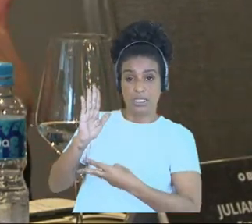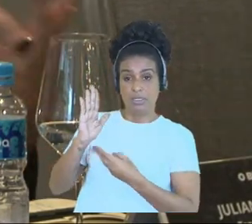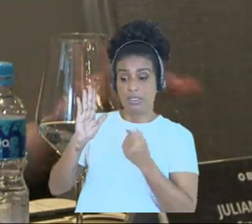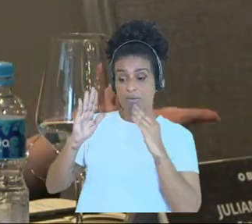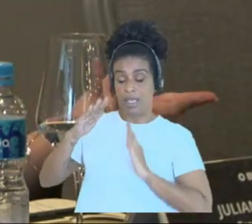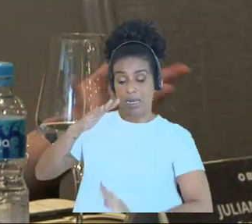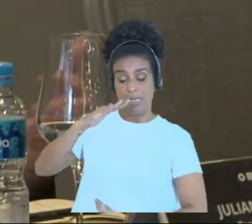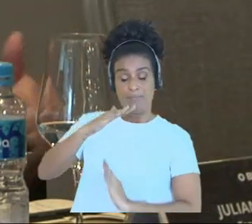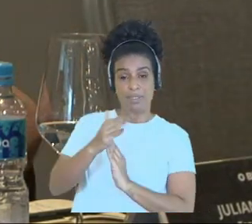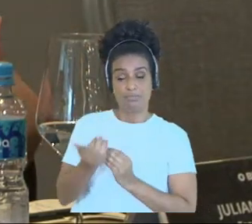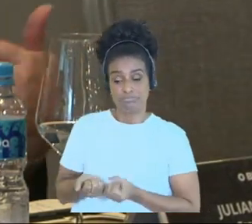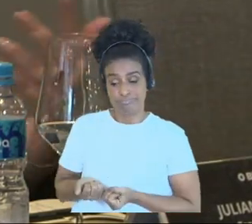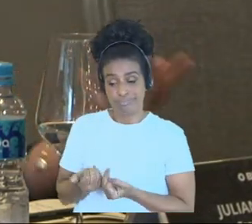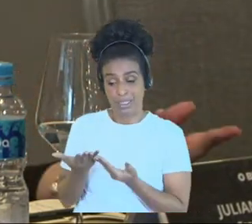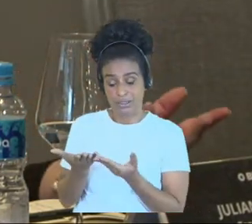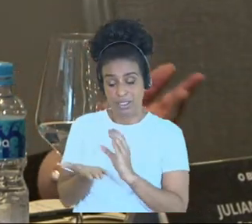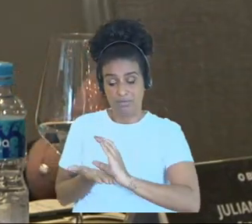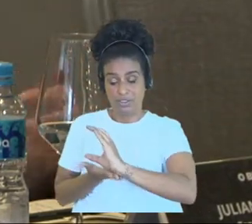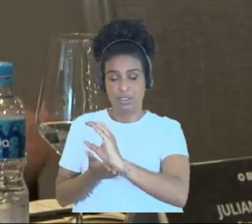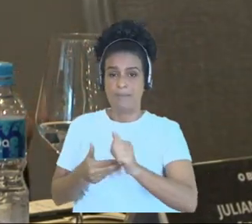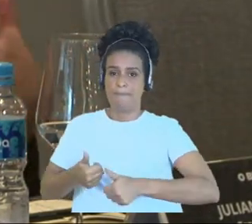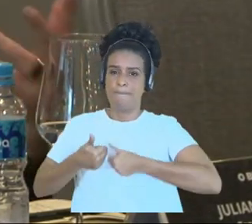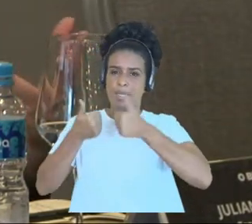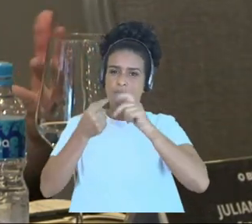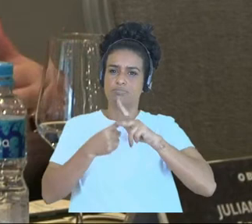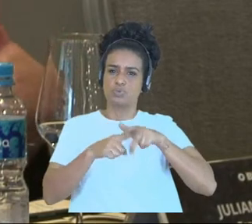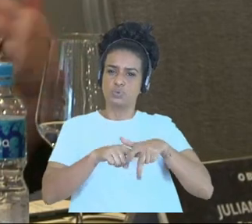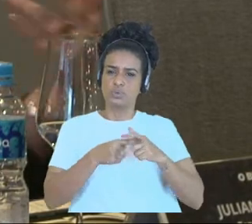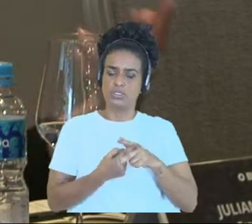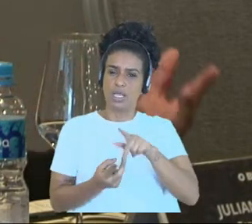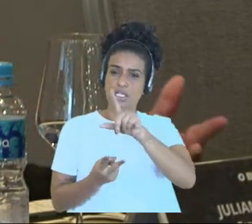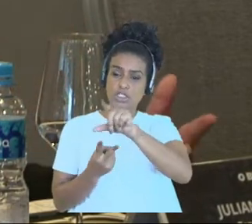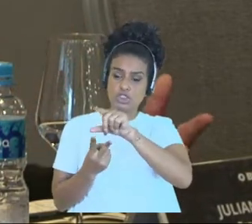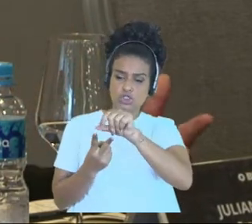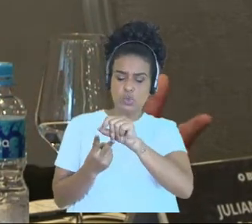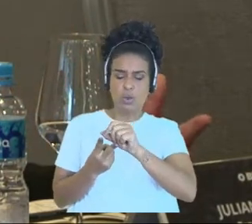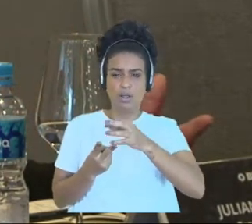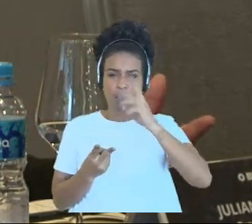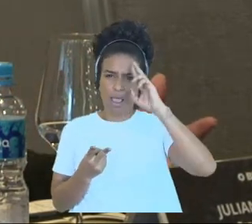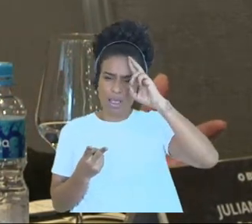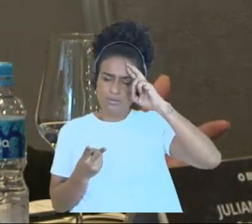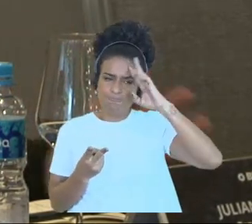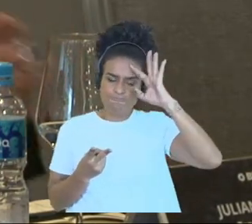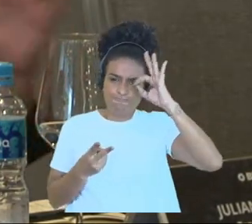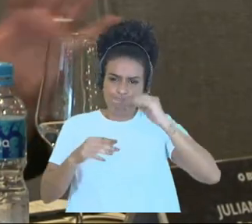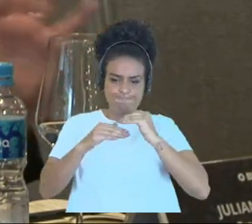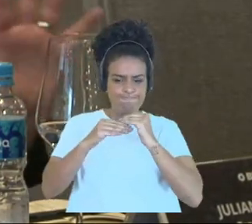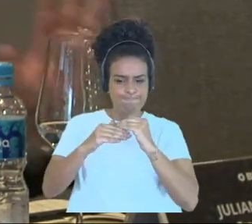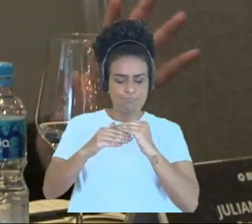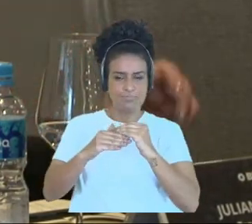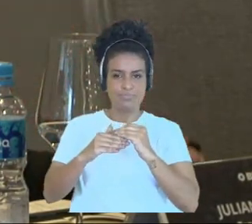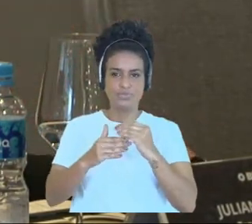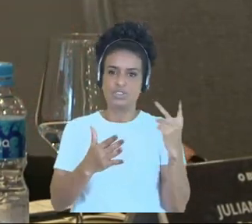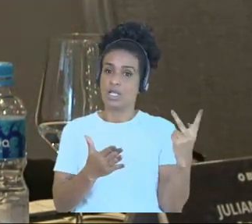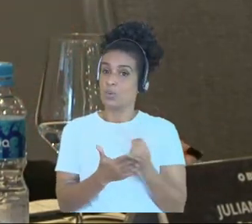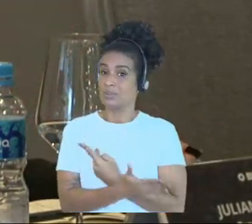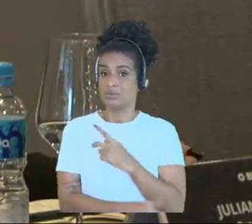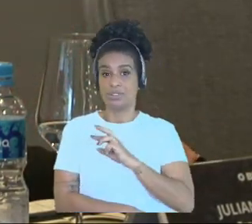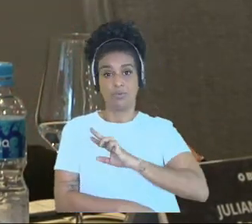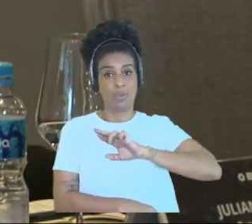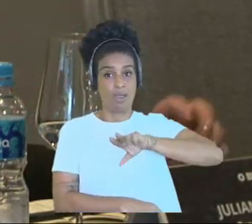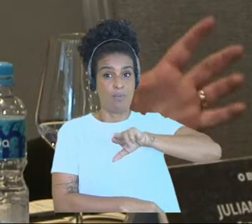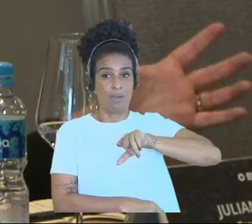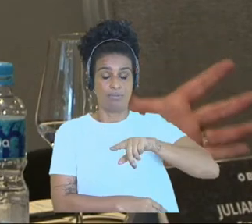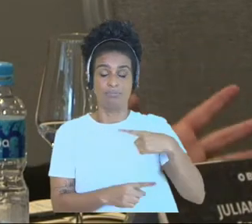e tendo esse limite para gastar, a gente ia gastar melhor, a gente ia fazer decisões mais racionais. E tudo o que aconteceu não foi isso. A